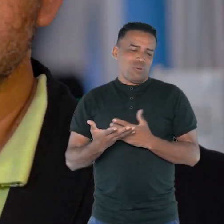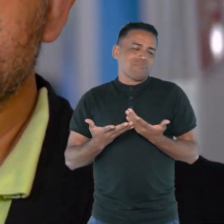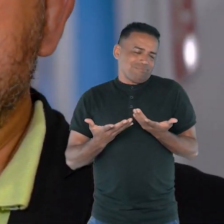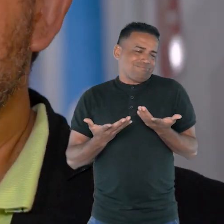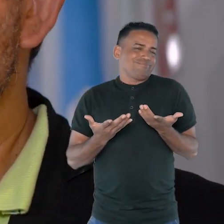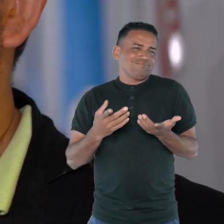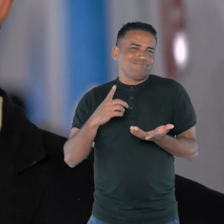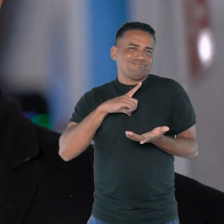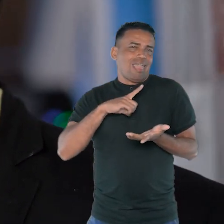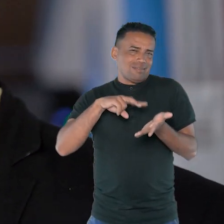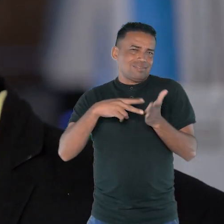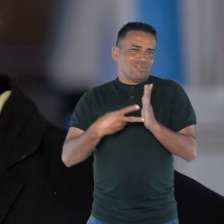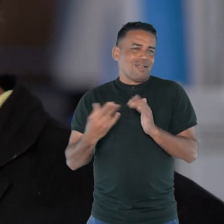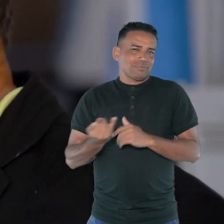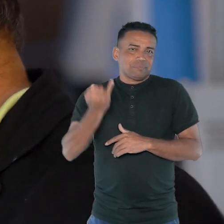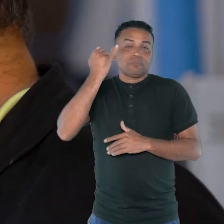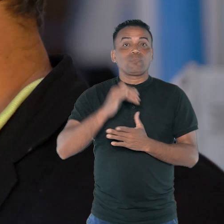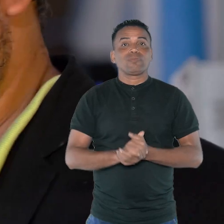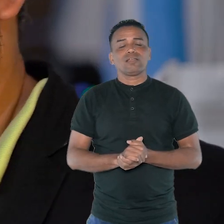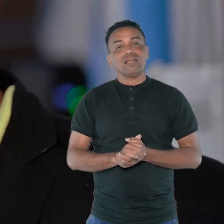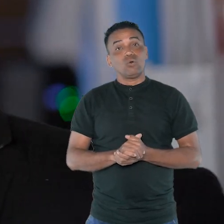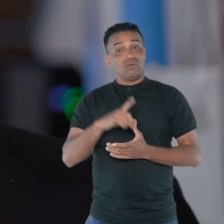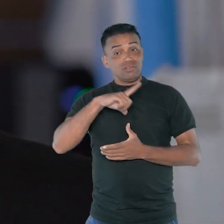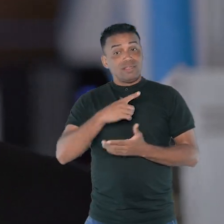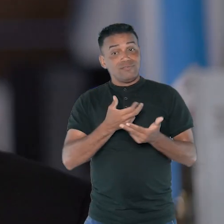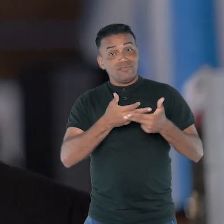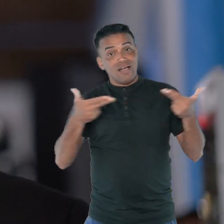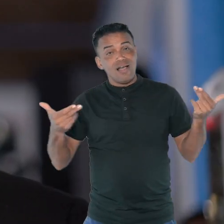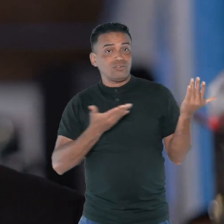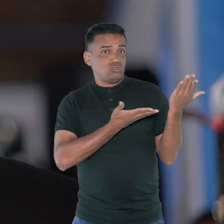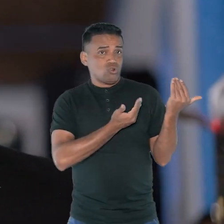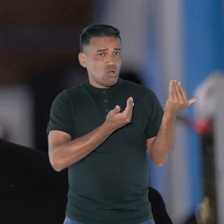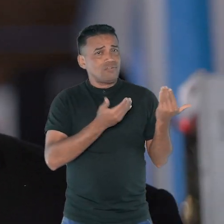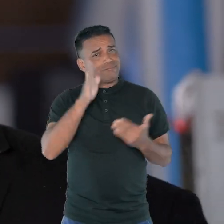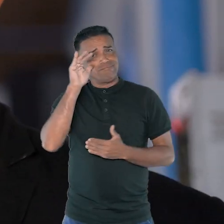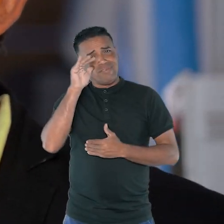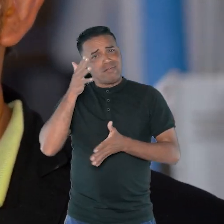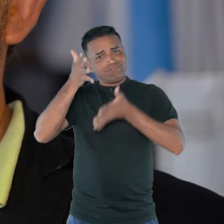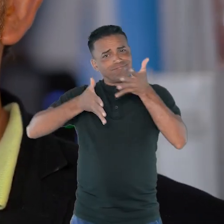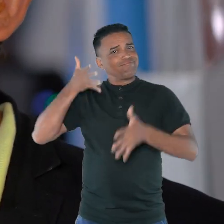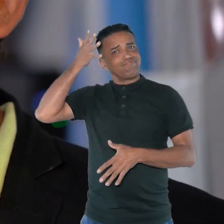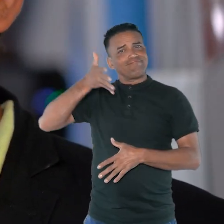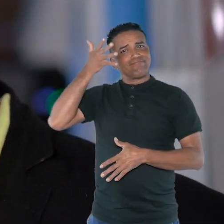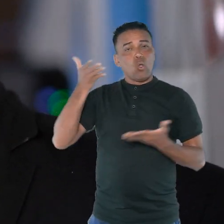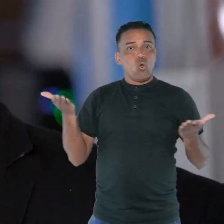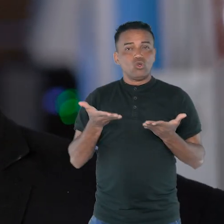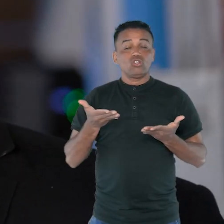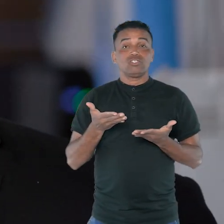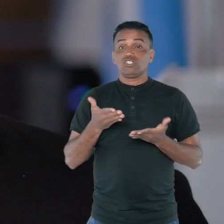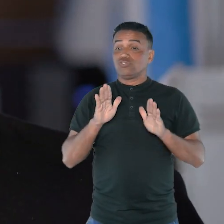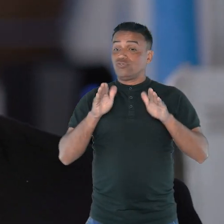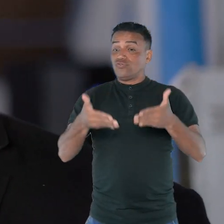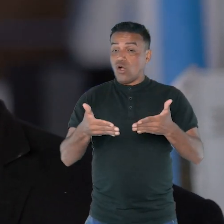né? E assim, a gente tem muitos jovens aqui te ouvindo hoje e a gente trabalha diretamente com